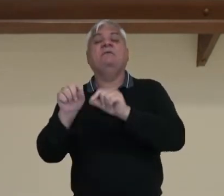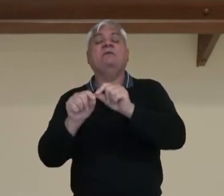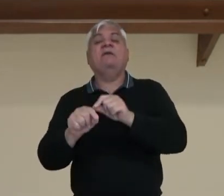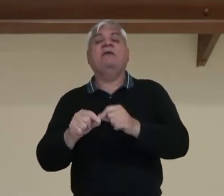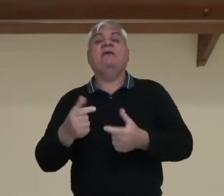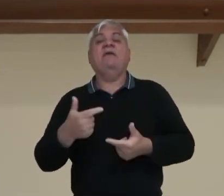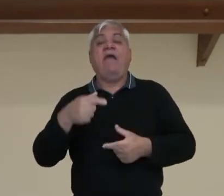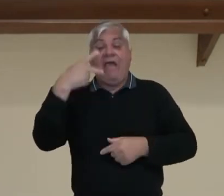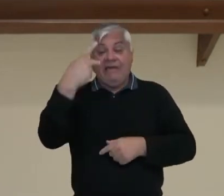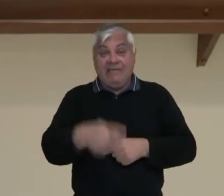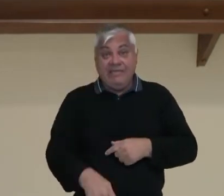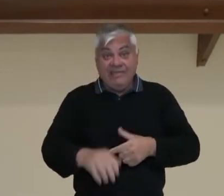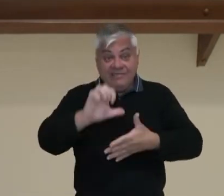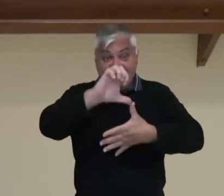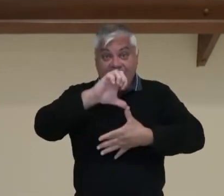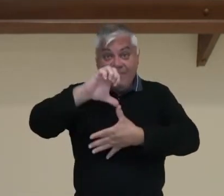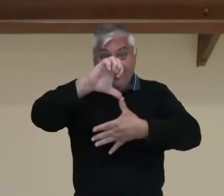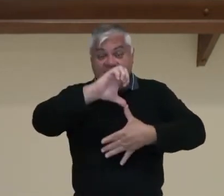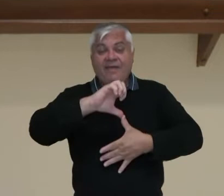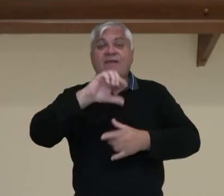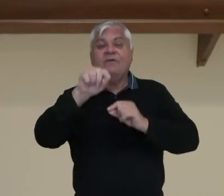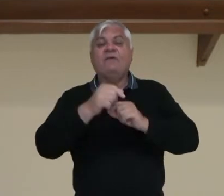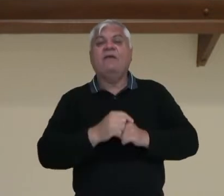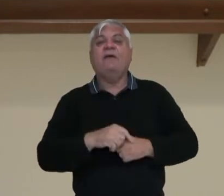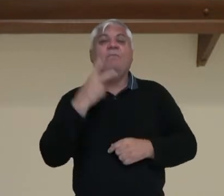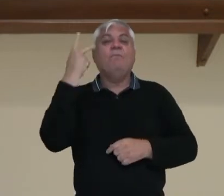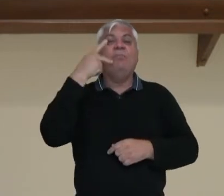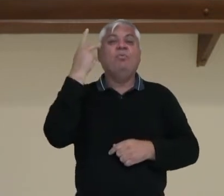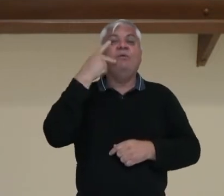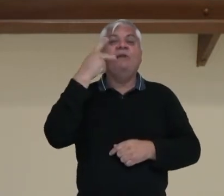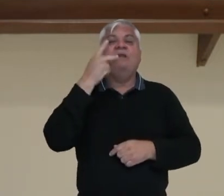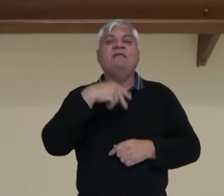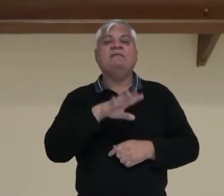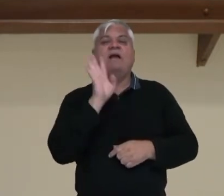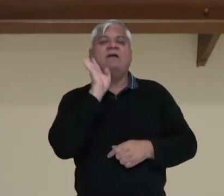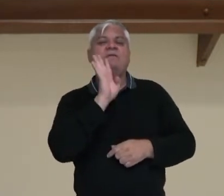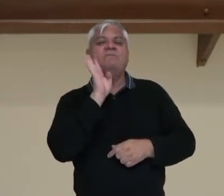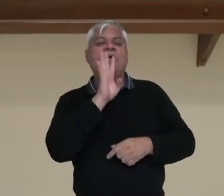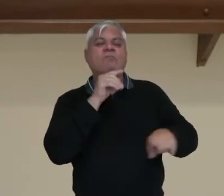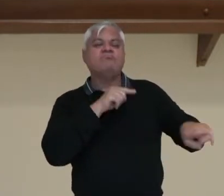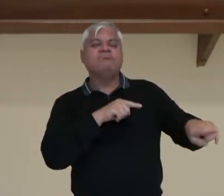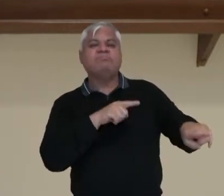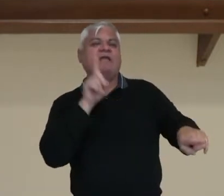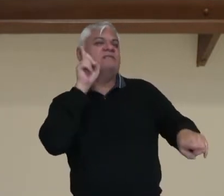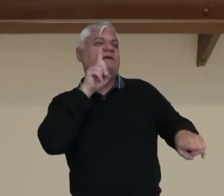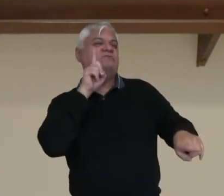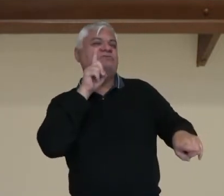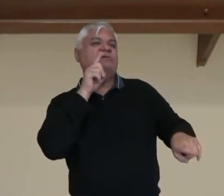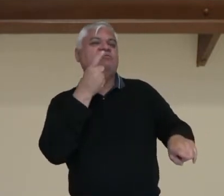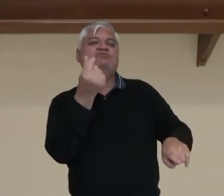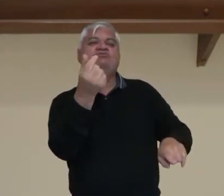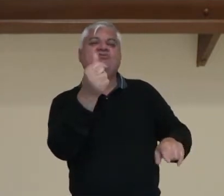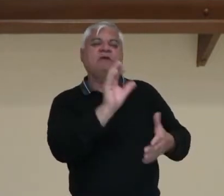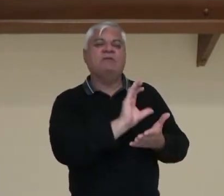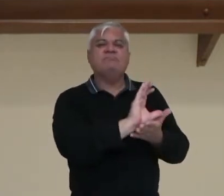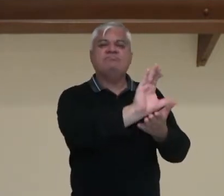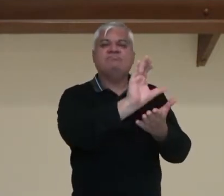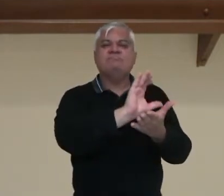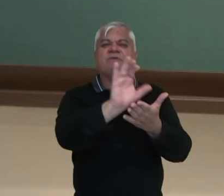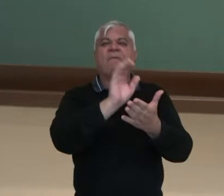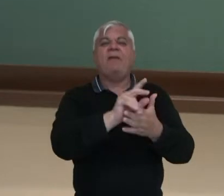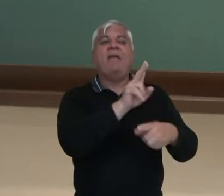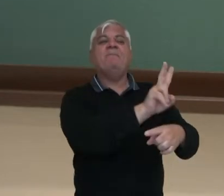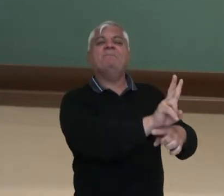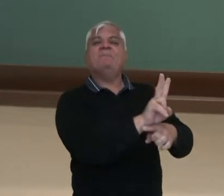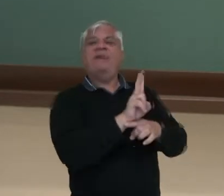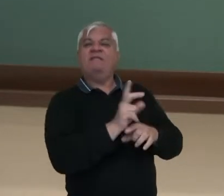praticando aqui na América, principalmente, a chamada política da boa vizinhança, onde ele vai conceder empréstimos, ajudas econômicas,